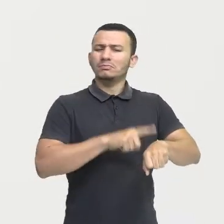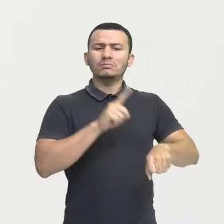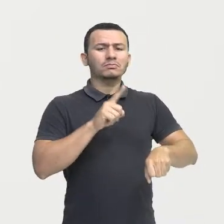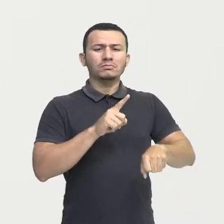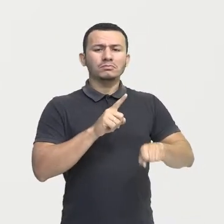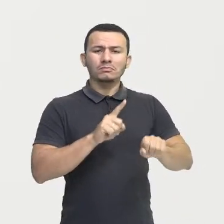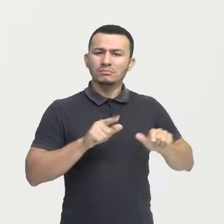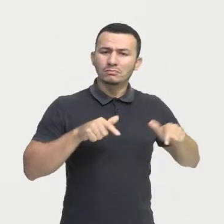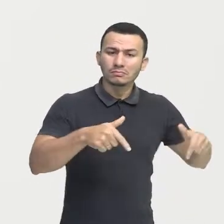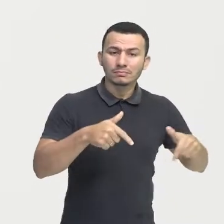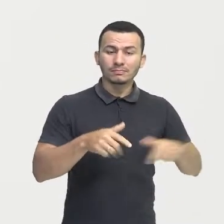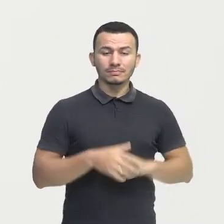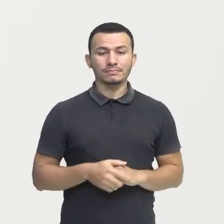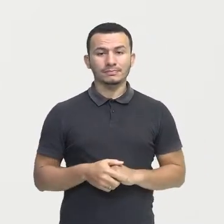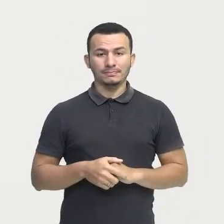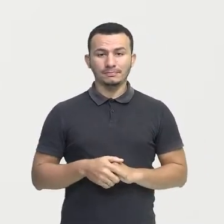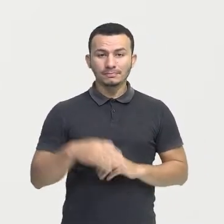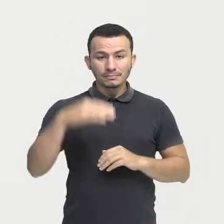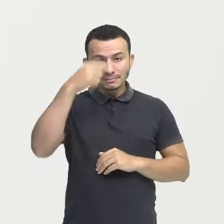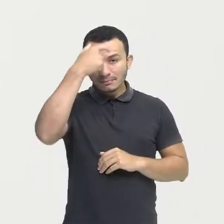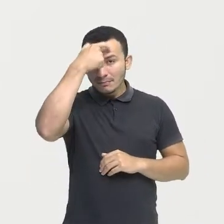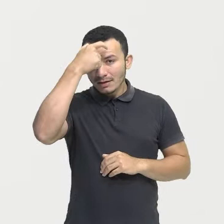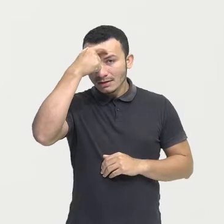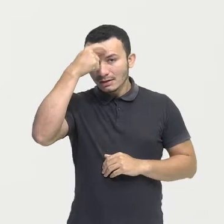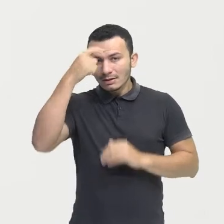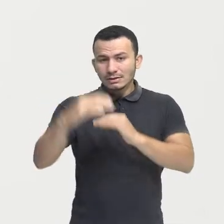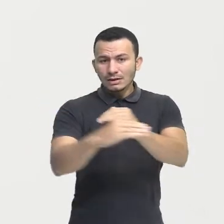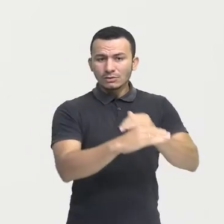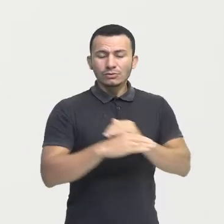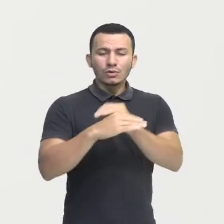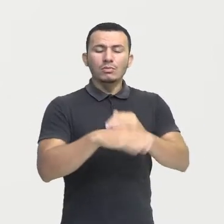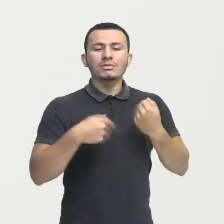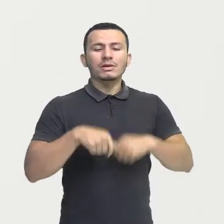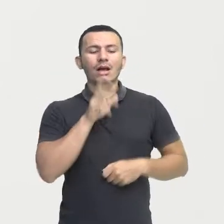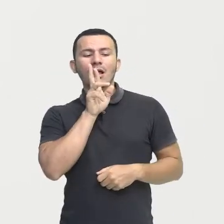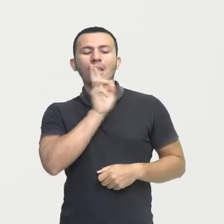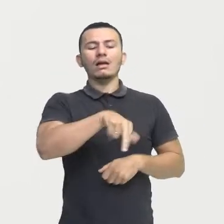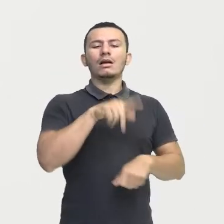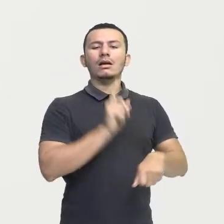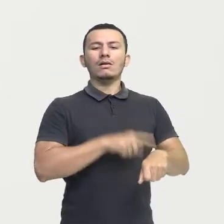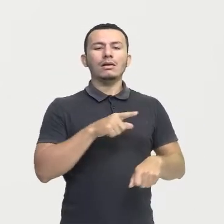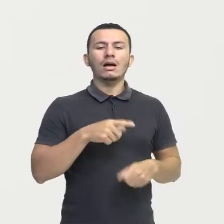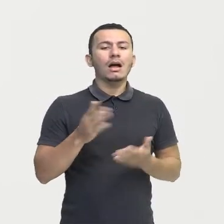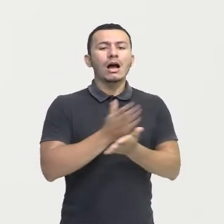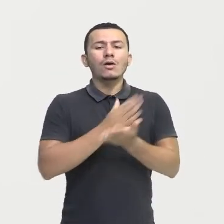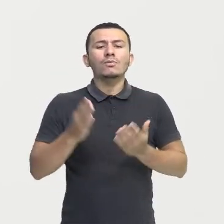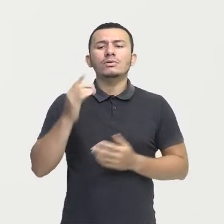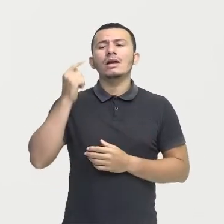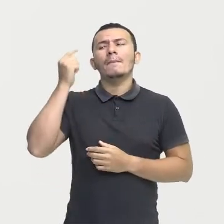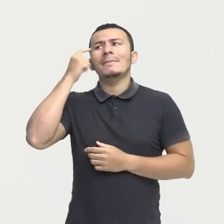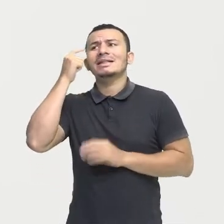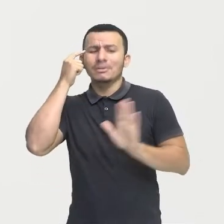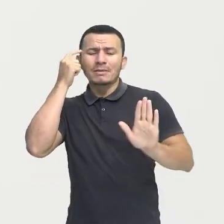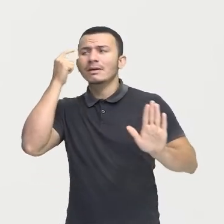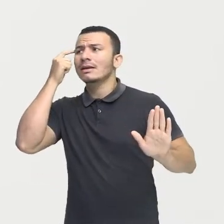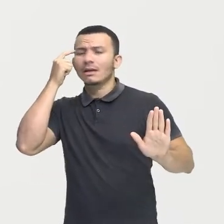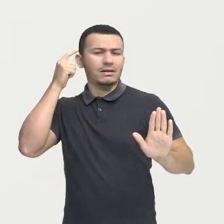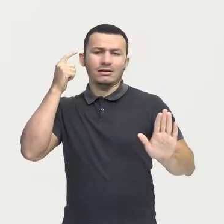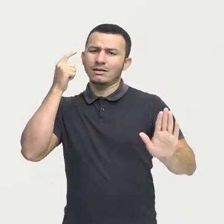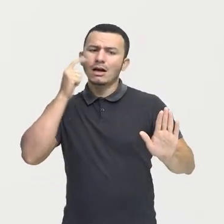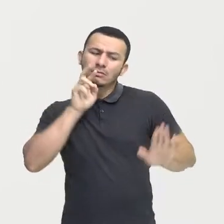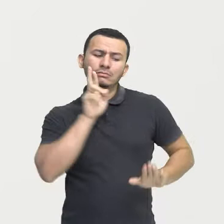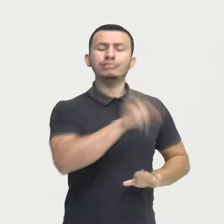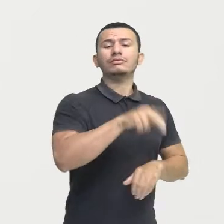O importante para o senso comum é uma resposta imediata, não refletida muitas vezes. Por isso que é uma